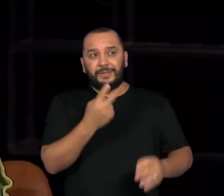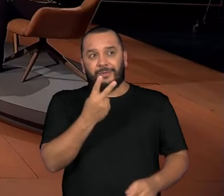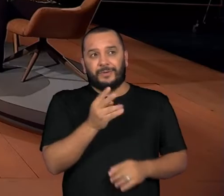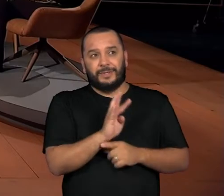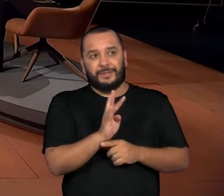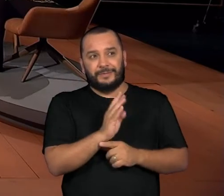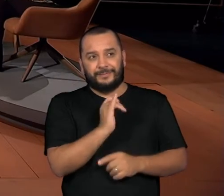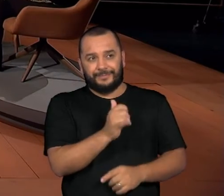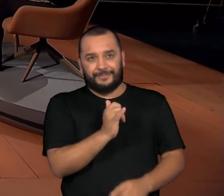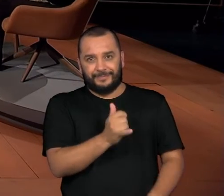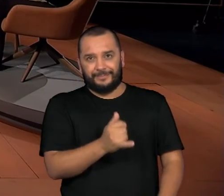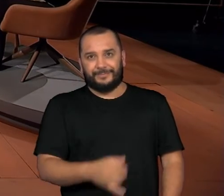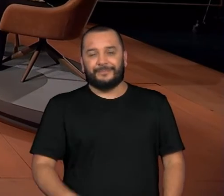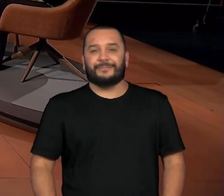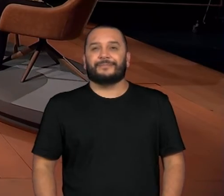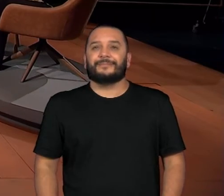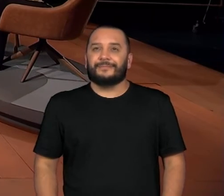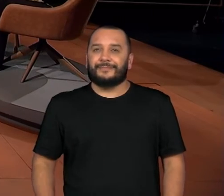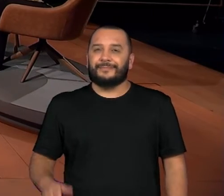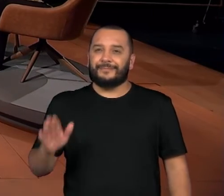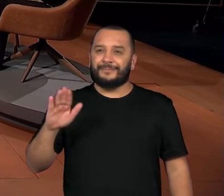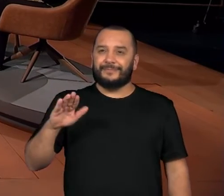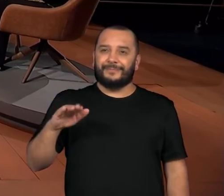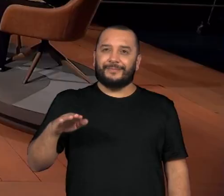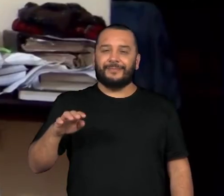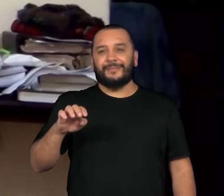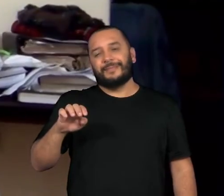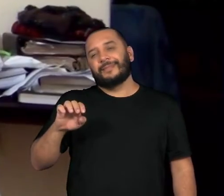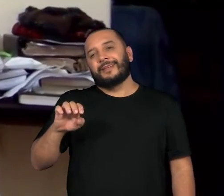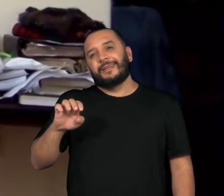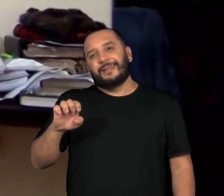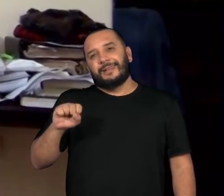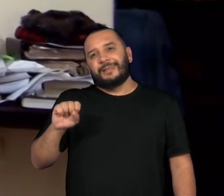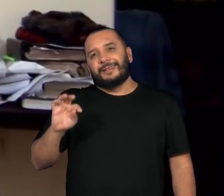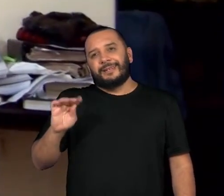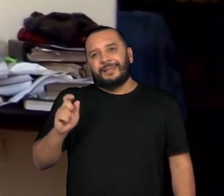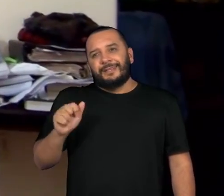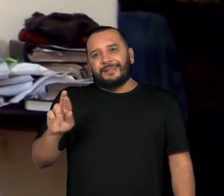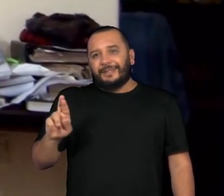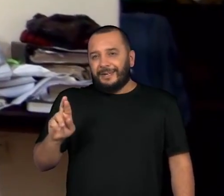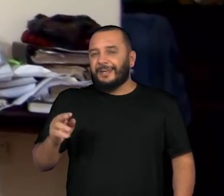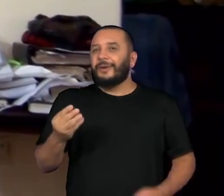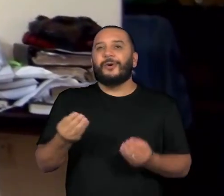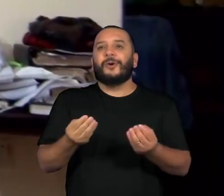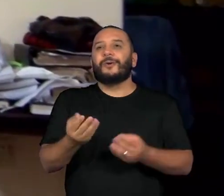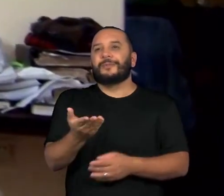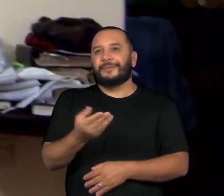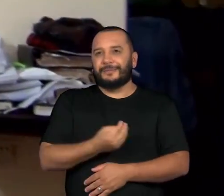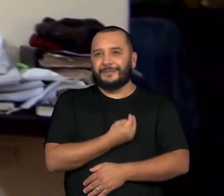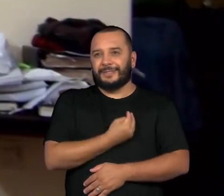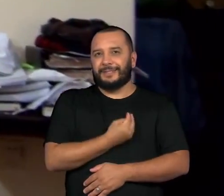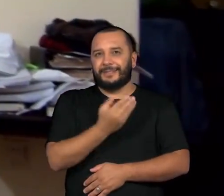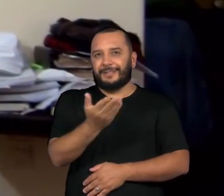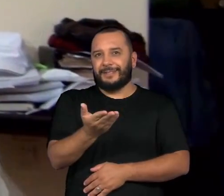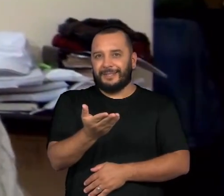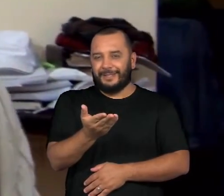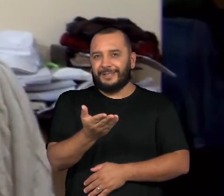depoimentos. Olha só. Oi, Esther. Como é que vai?